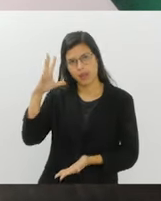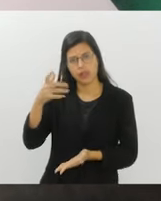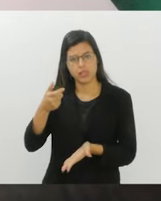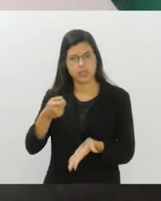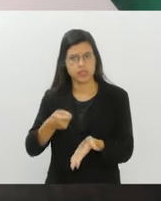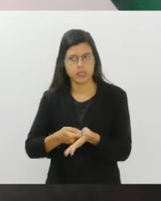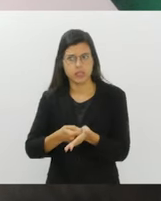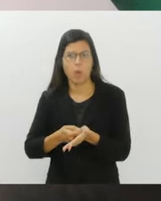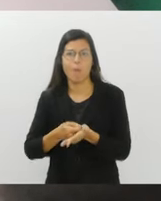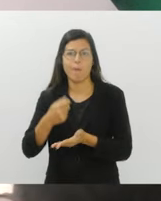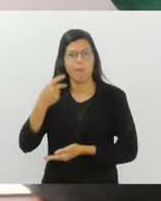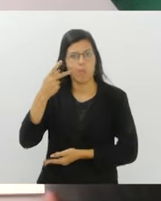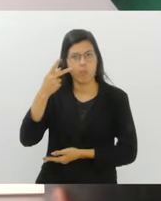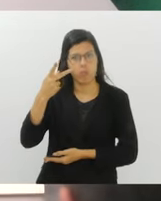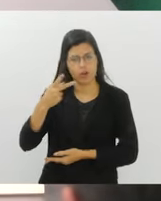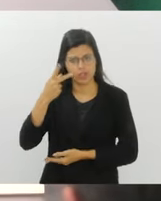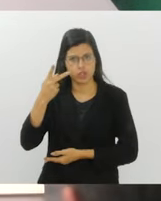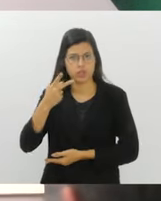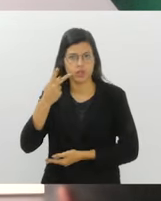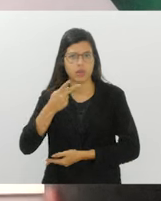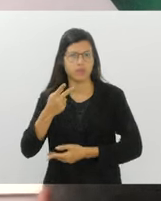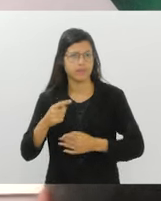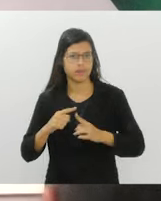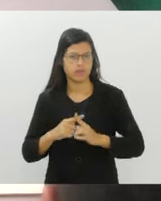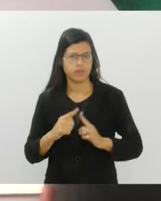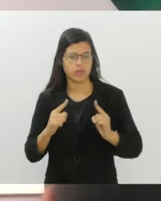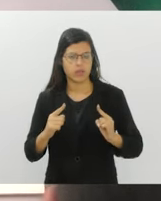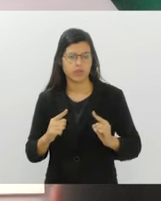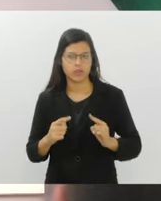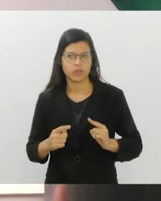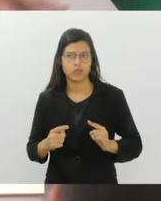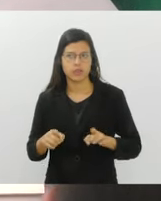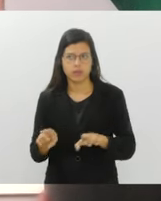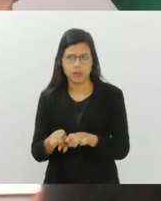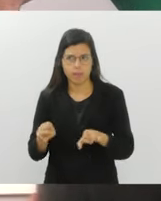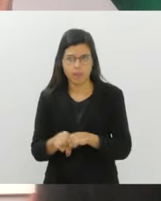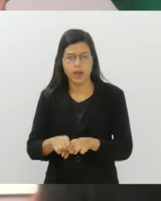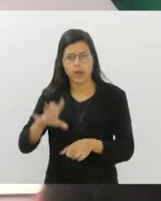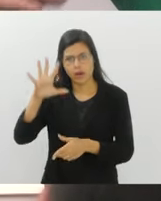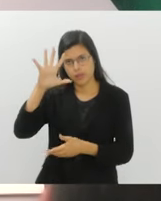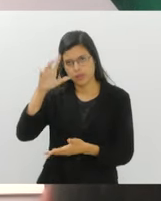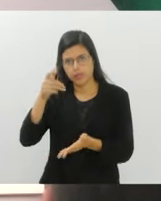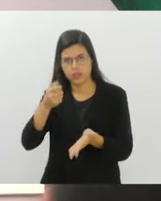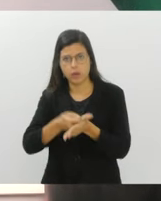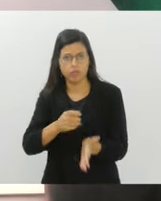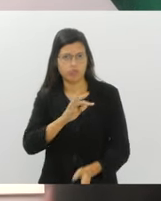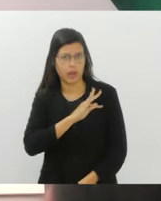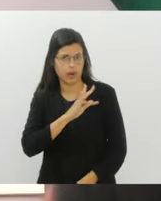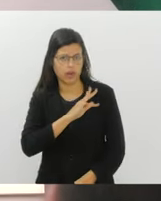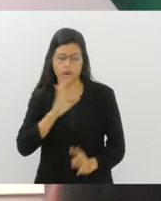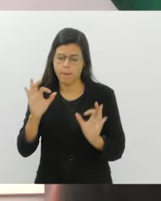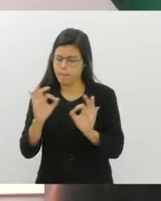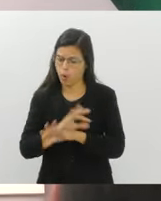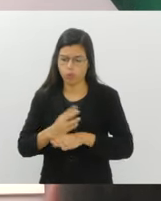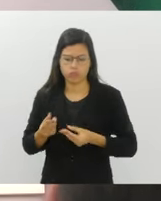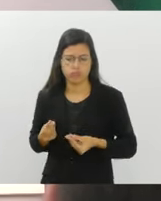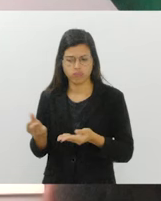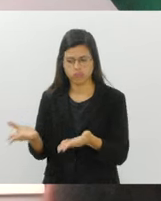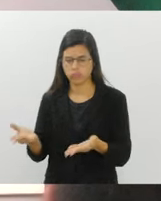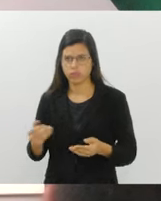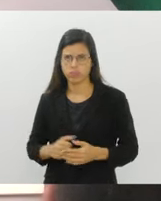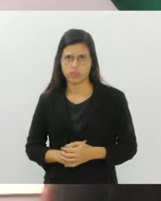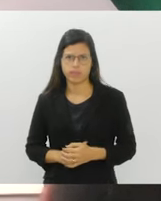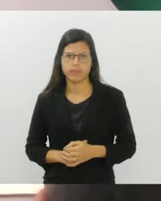uma decisão política, mas a decisão técnica está aí, o que precisa ser feito.